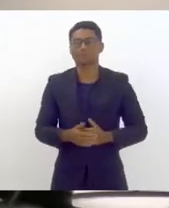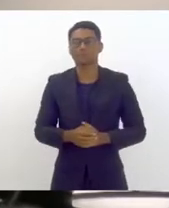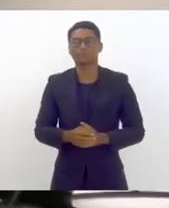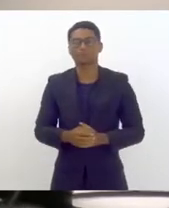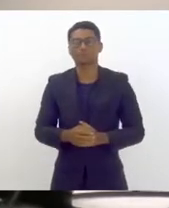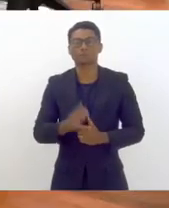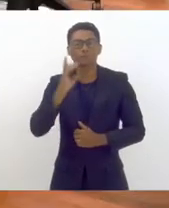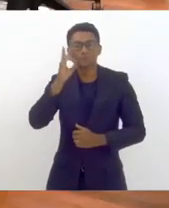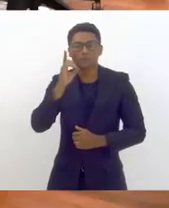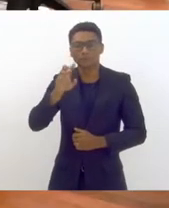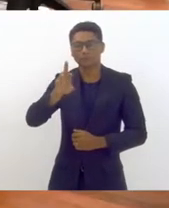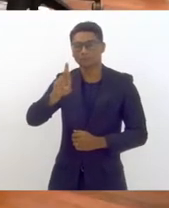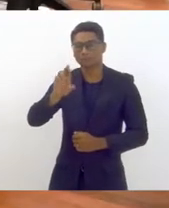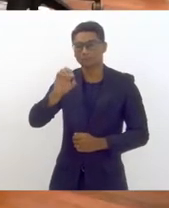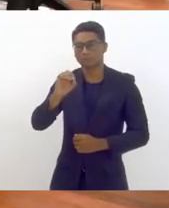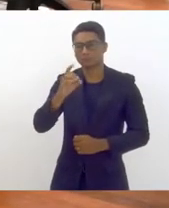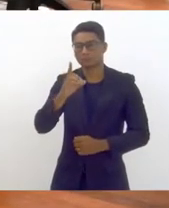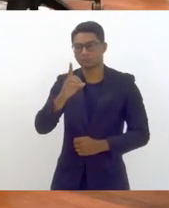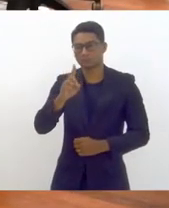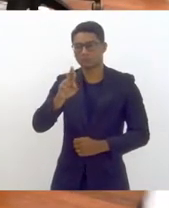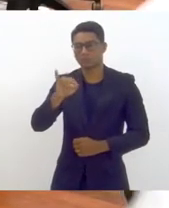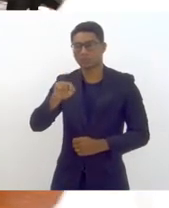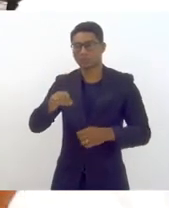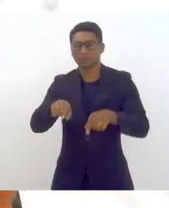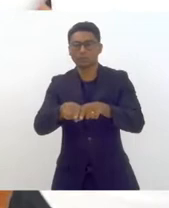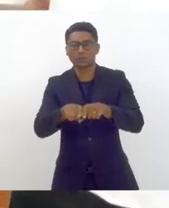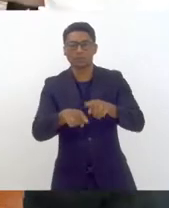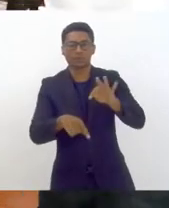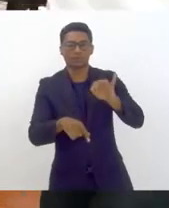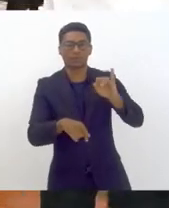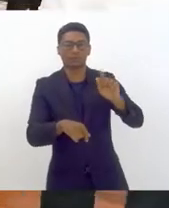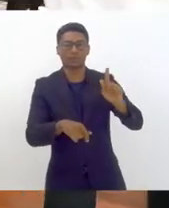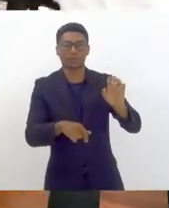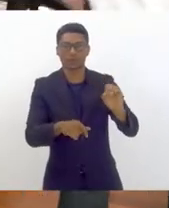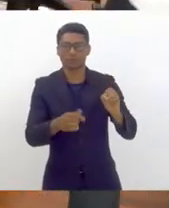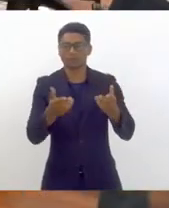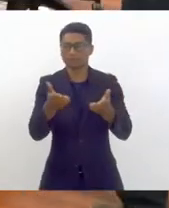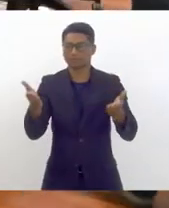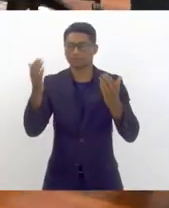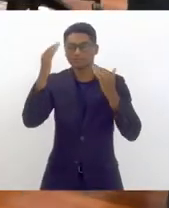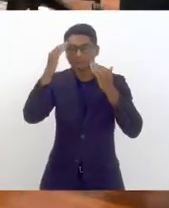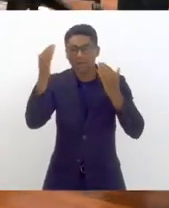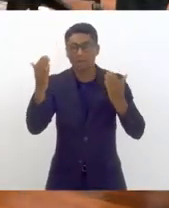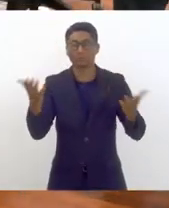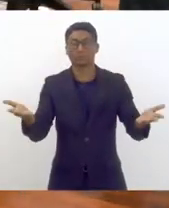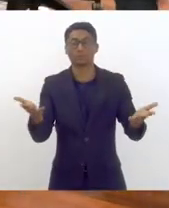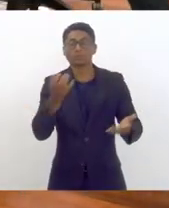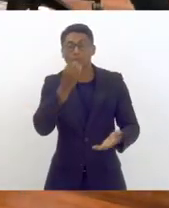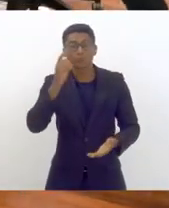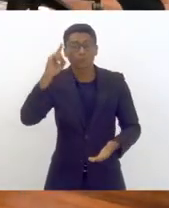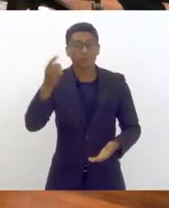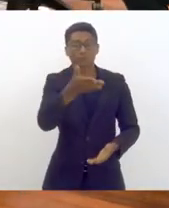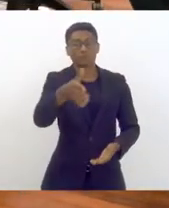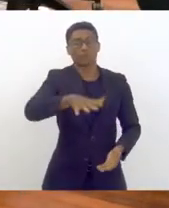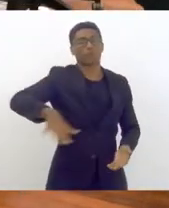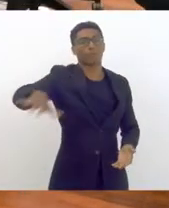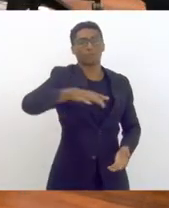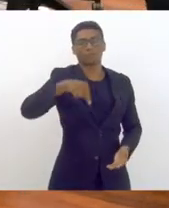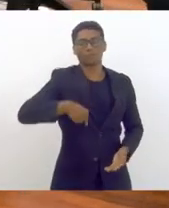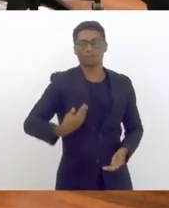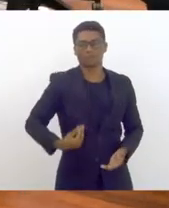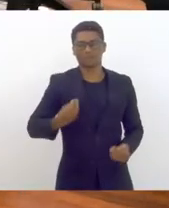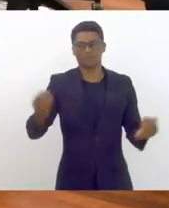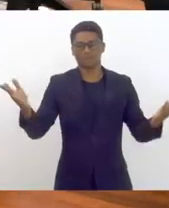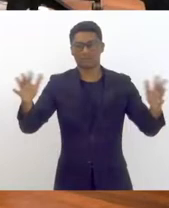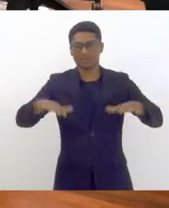Thiago Pampolha, presidente dessa comissão. Queria dar bom dia a todas e a todos aqui presentes, dizer que é um momento